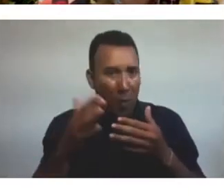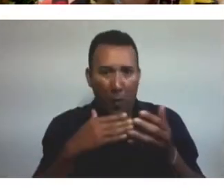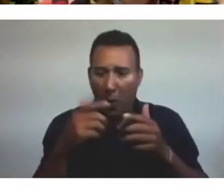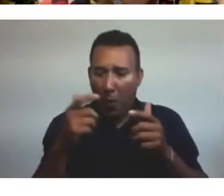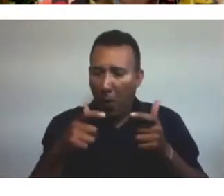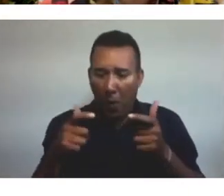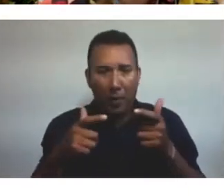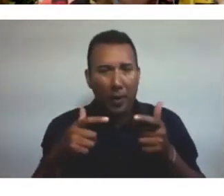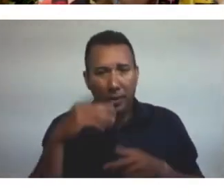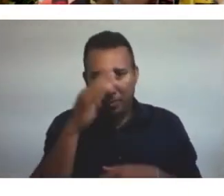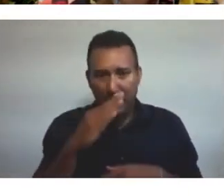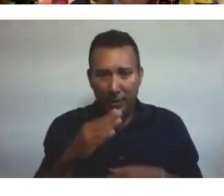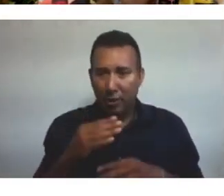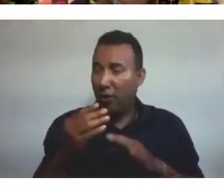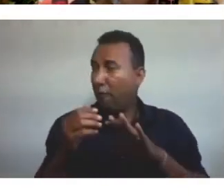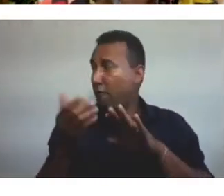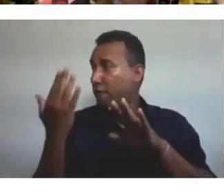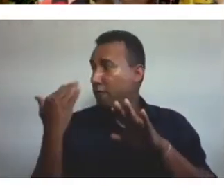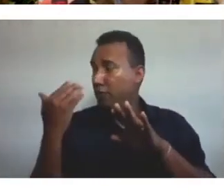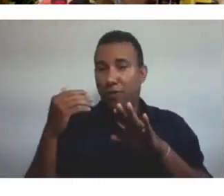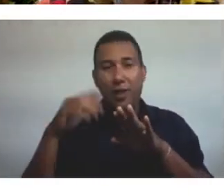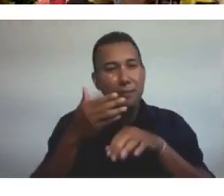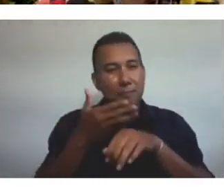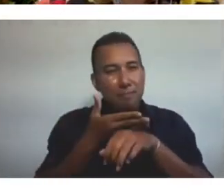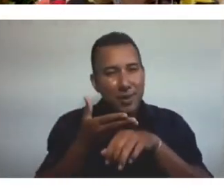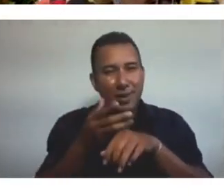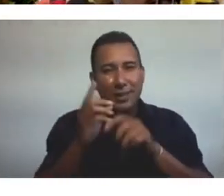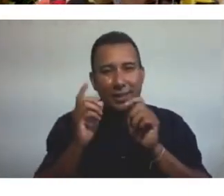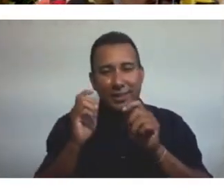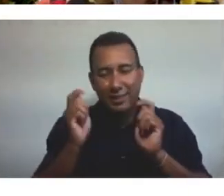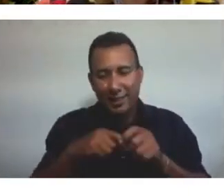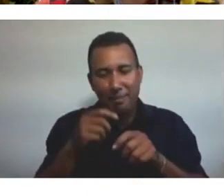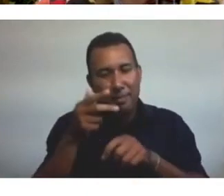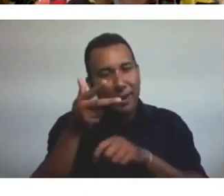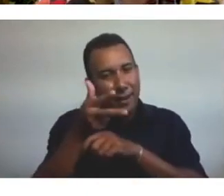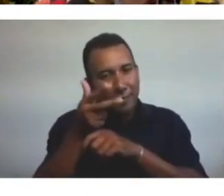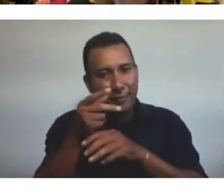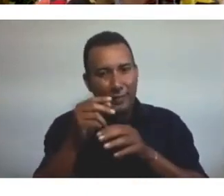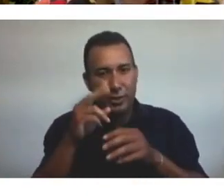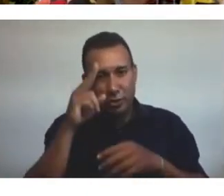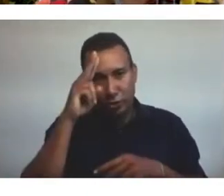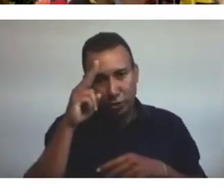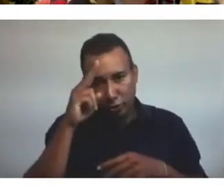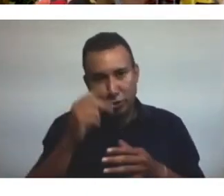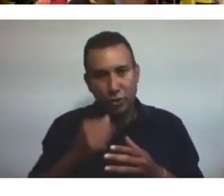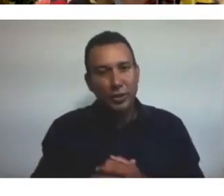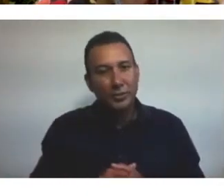Brasil, tem uma parede branca para gravar história. Próximo, por favor.